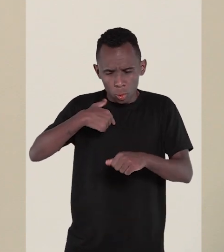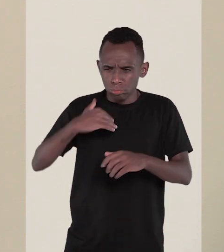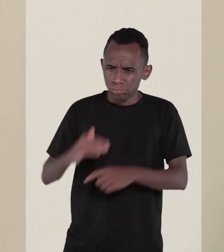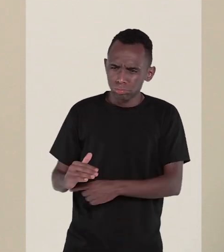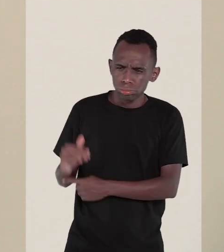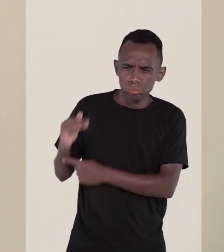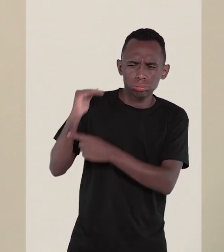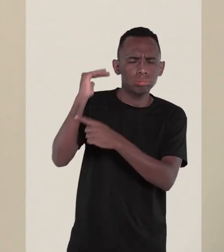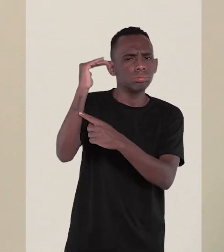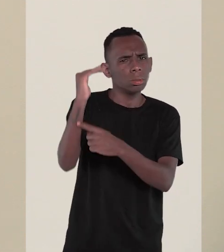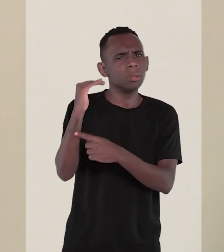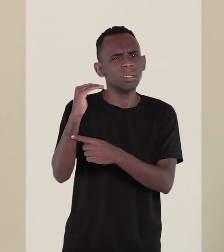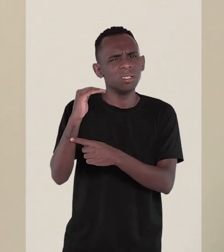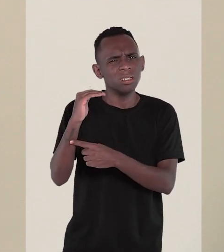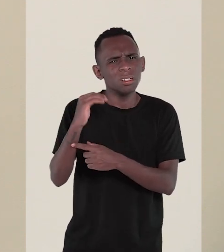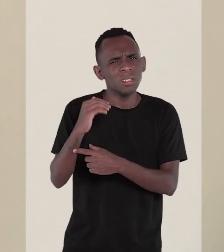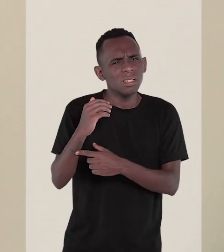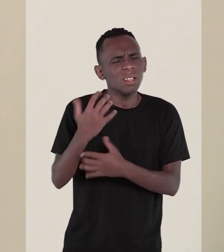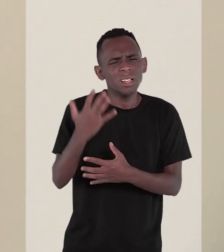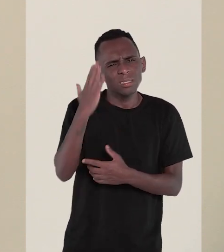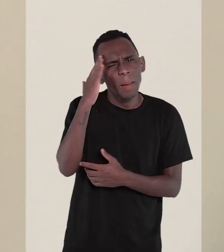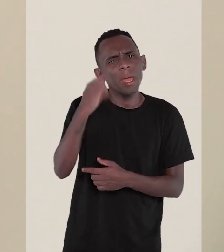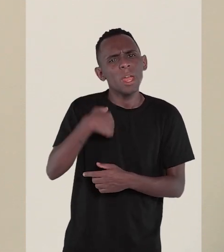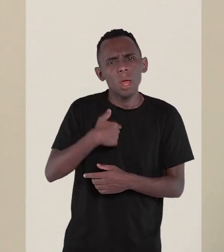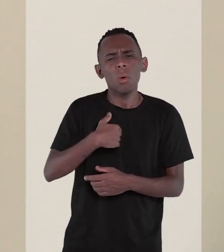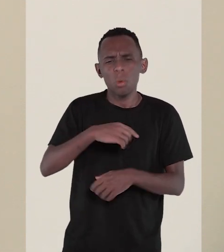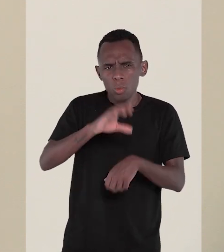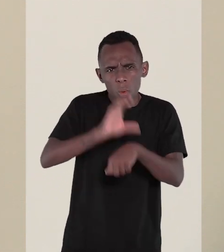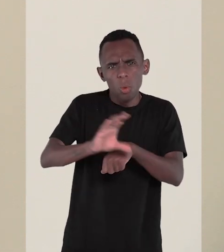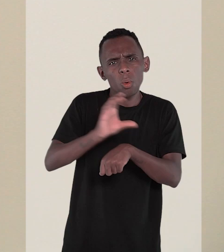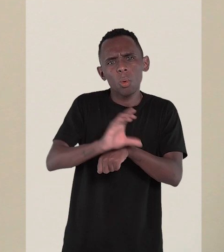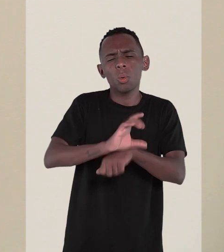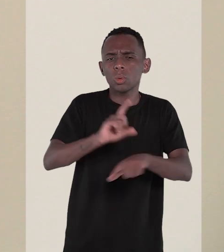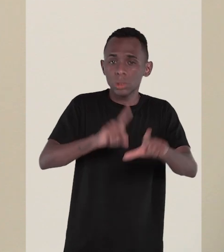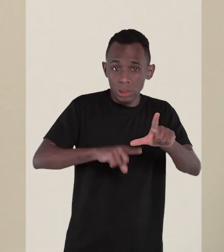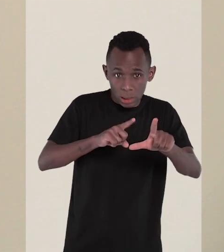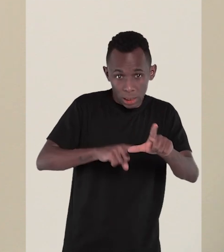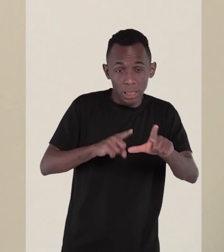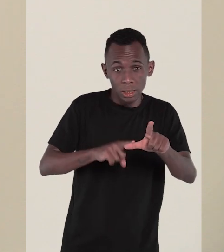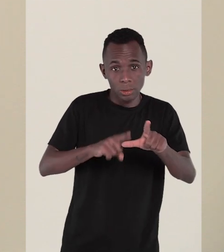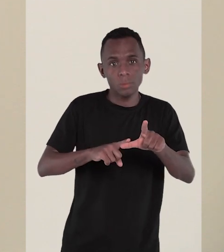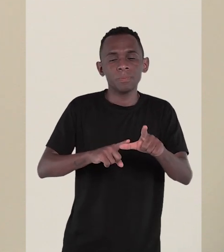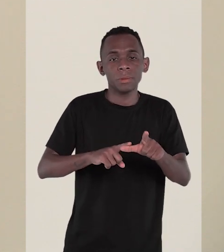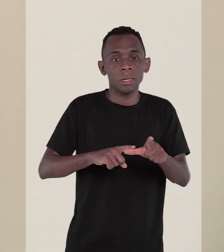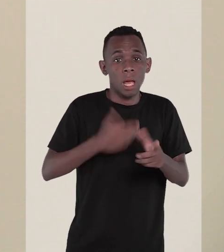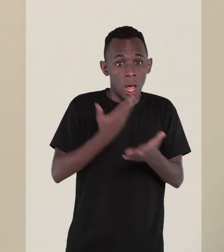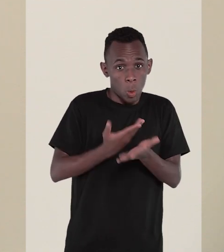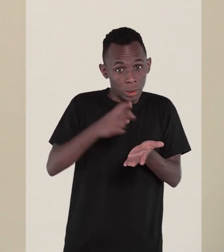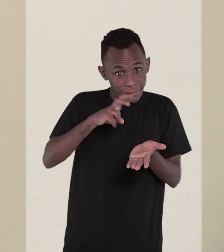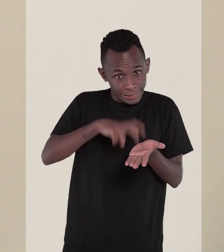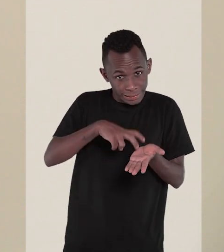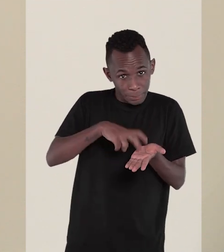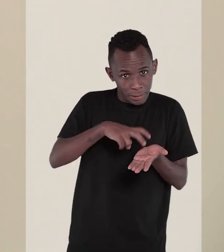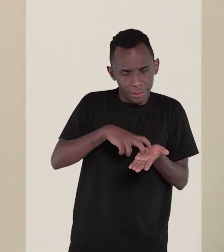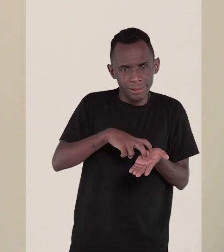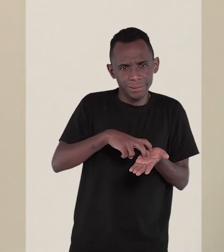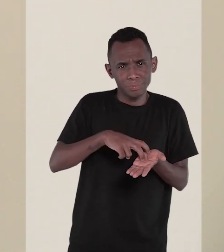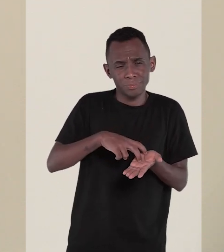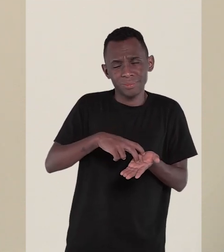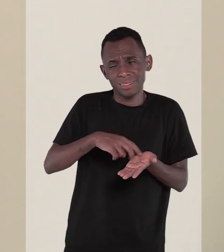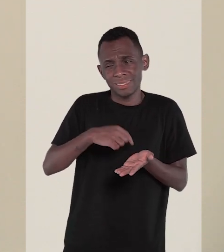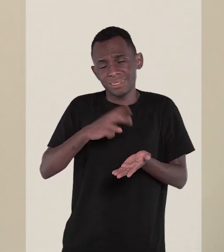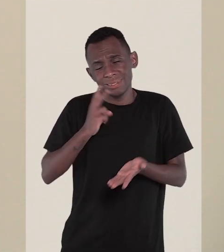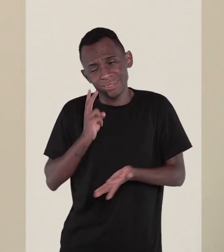cresci, eu disse, quer saber, eu vou fazer a minha faculdade, que eu queria tanto. E aí eu entrei para a Faculdade de Letras, fazia aula de manhã, coisa